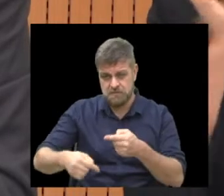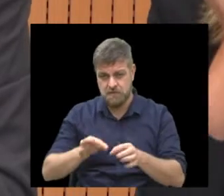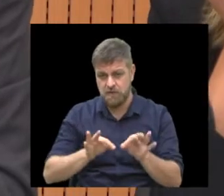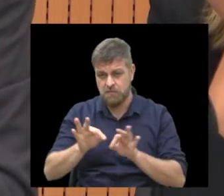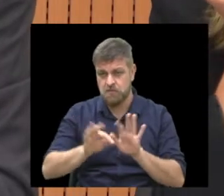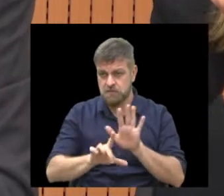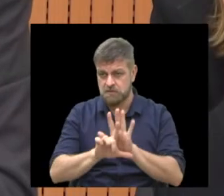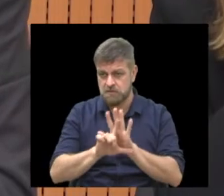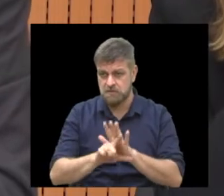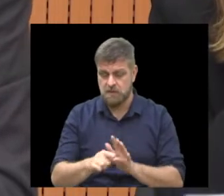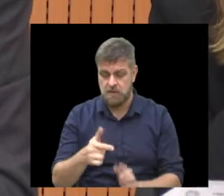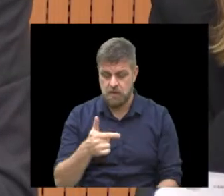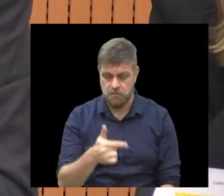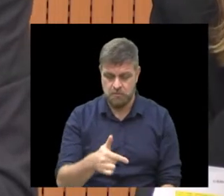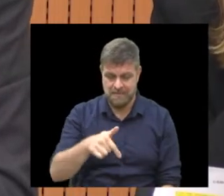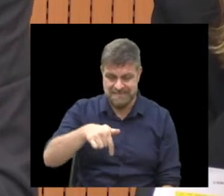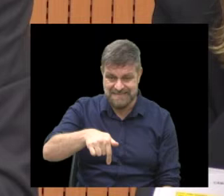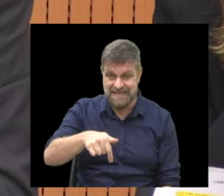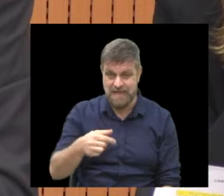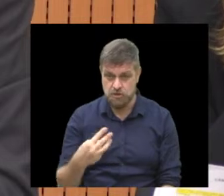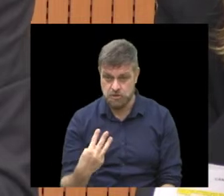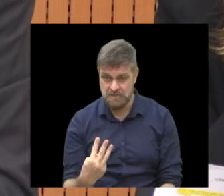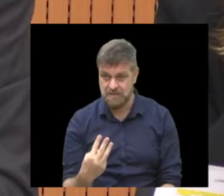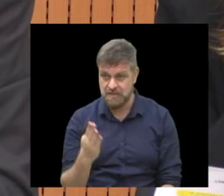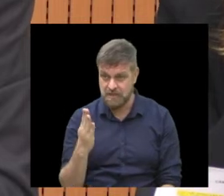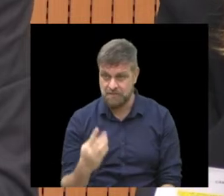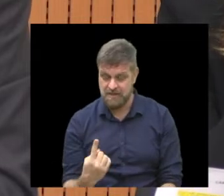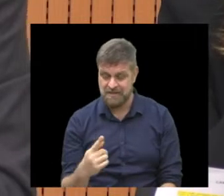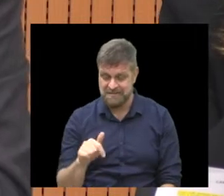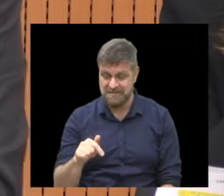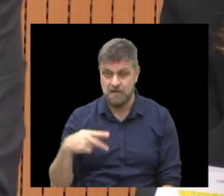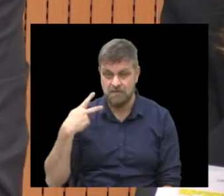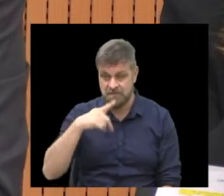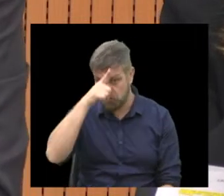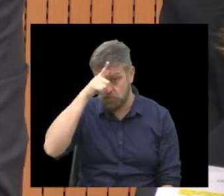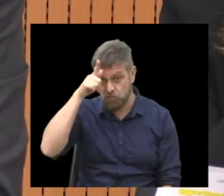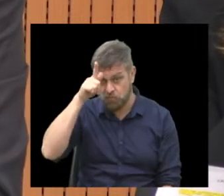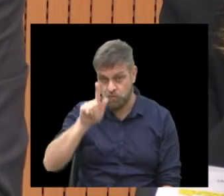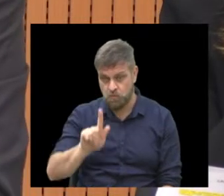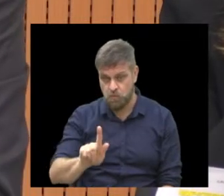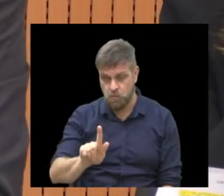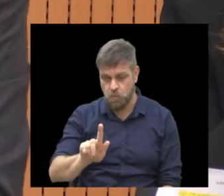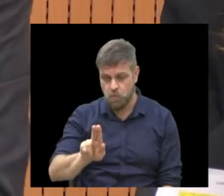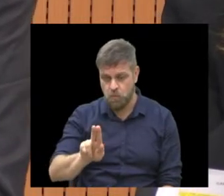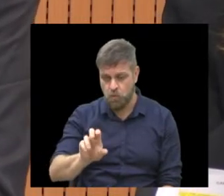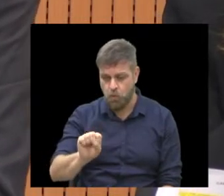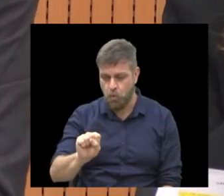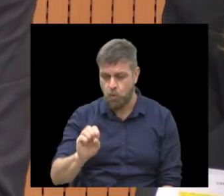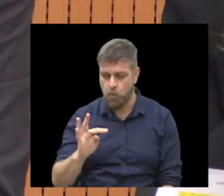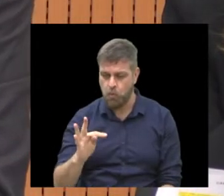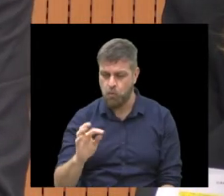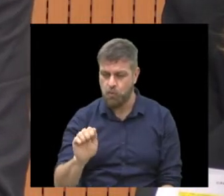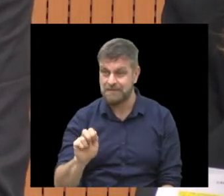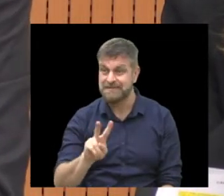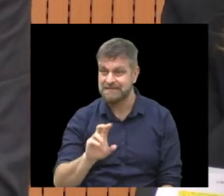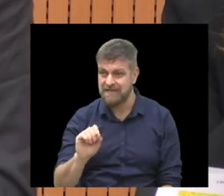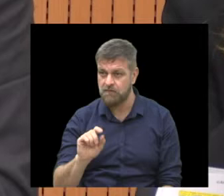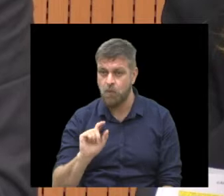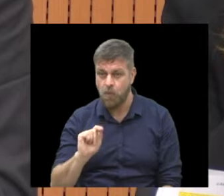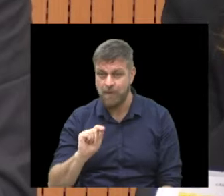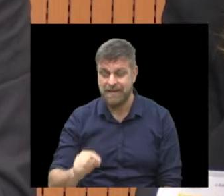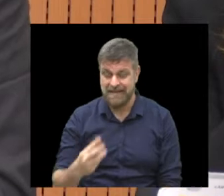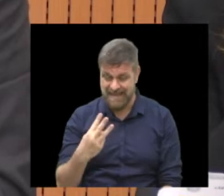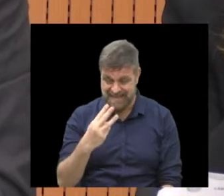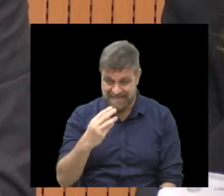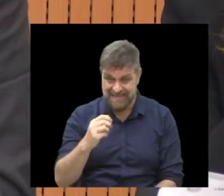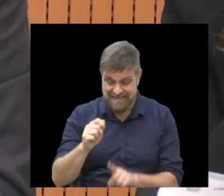do projeto de lei 27317, processo 225217, de autoria do senhor vereador Gustavo Peta, com a emenda que dispõe sobre a